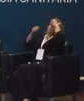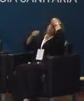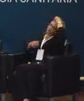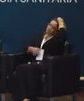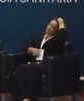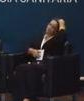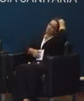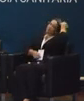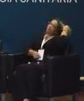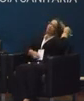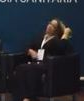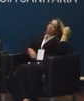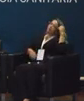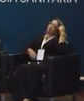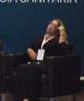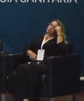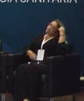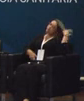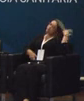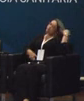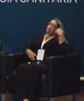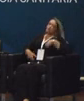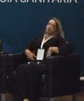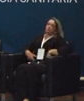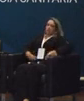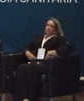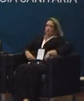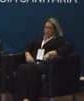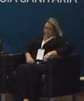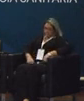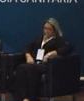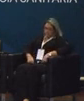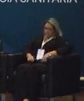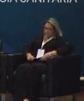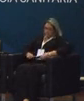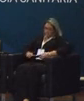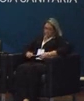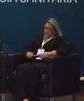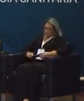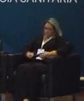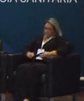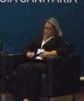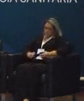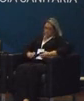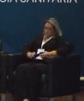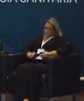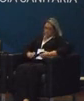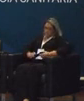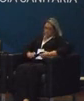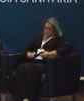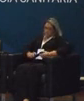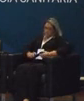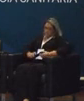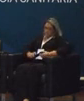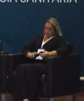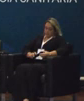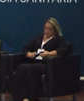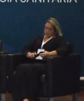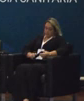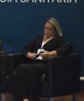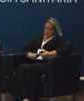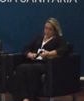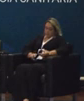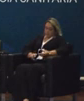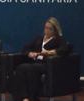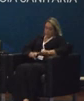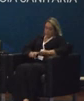eventos, é a gerência de tabaco, é a gerência da GGMON, é a GGFIS, é a GGPAF, GSTCO, GGTES,